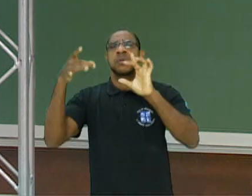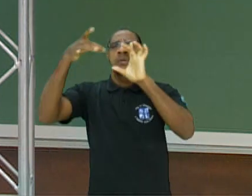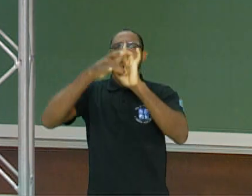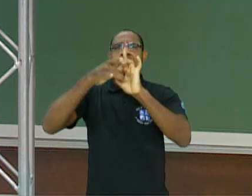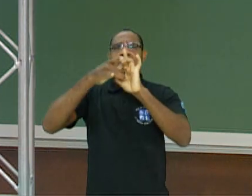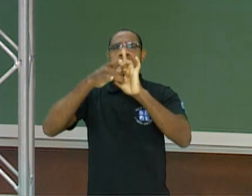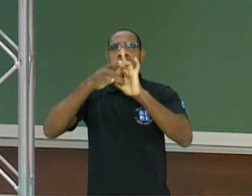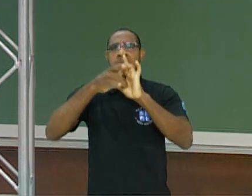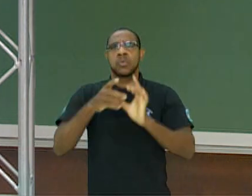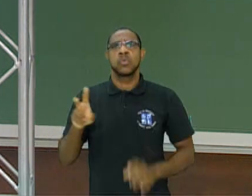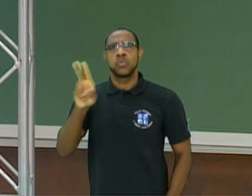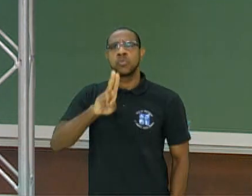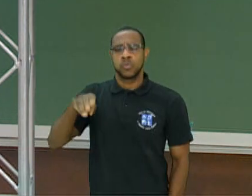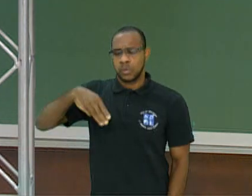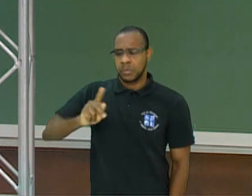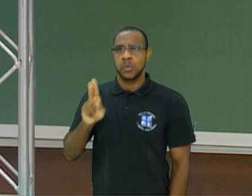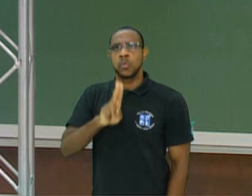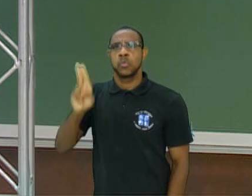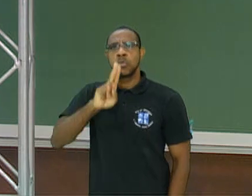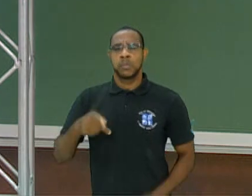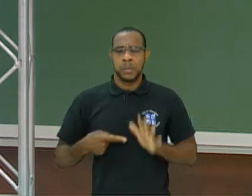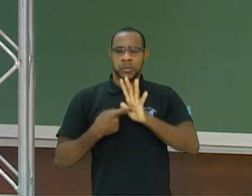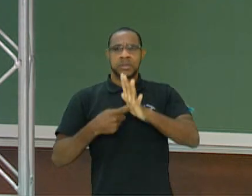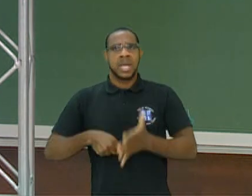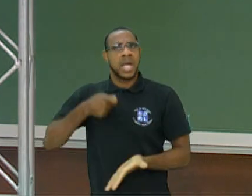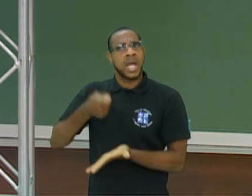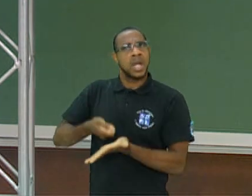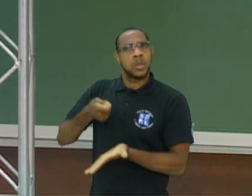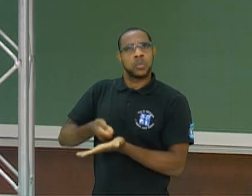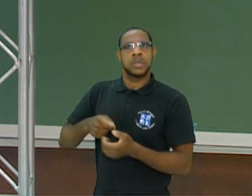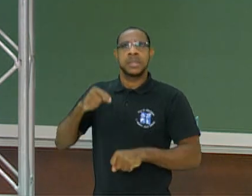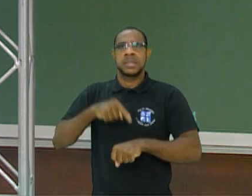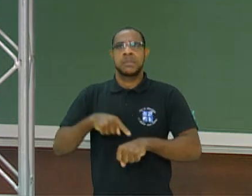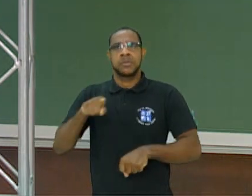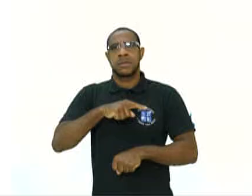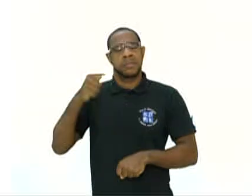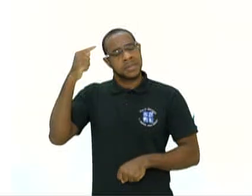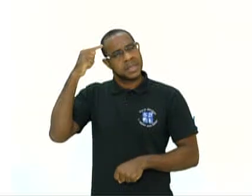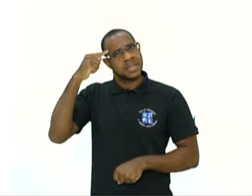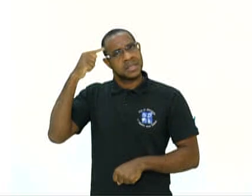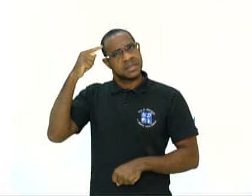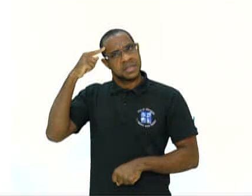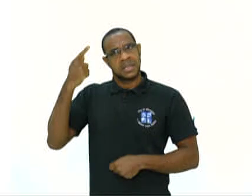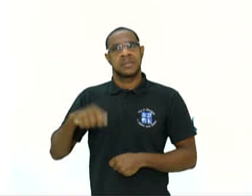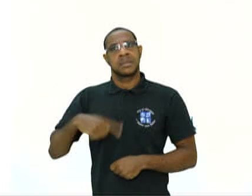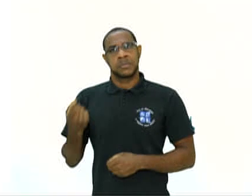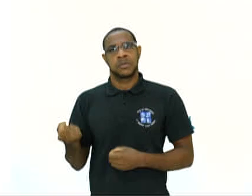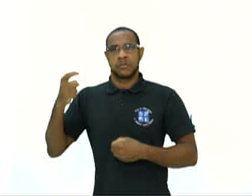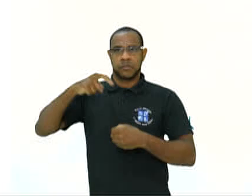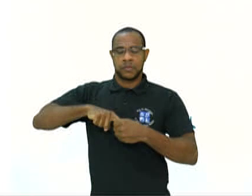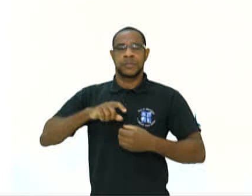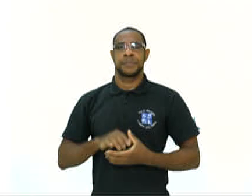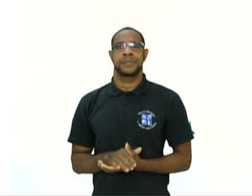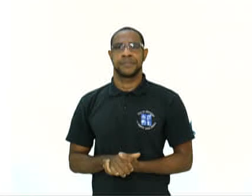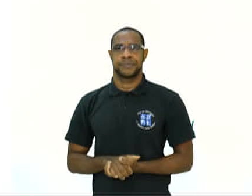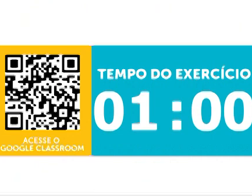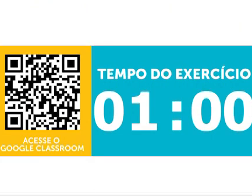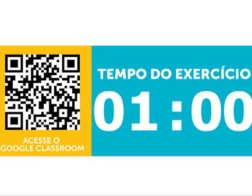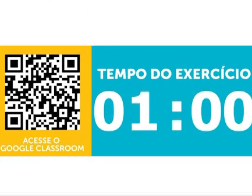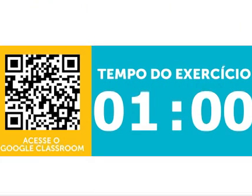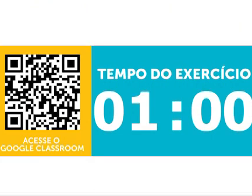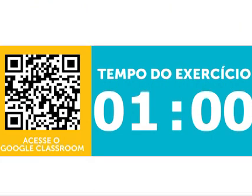King usou para mostrar a sua luta? Vou dar um tempinho para vocês pensarem, o fragmento está para ajudar, a gente já retorna.